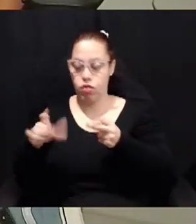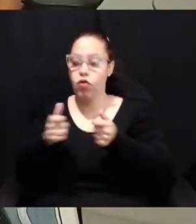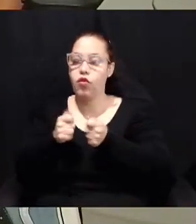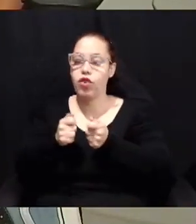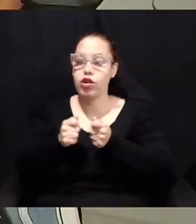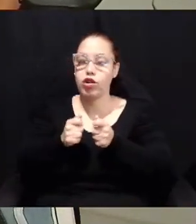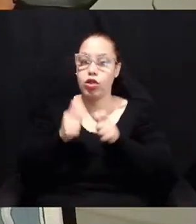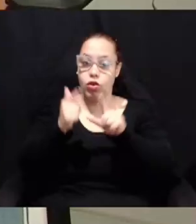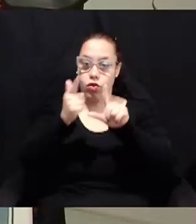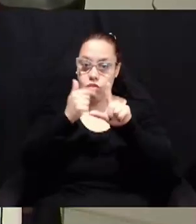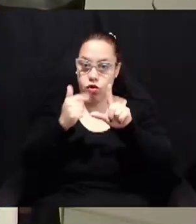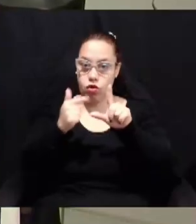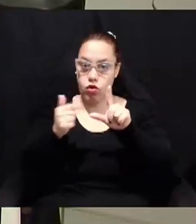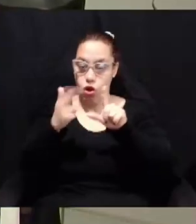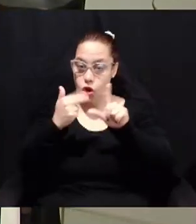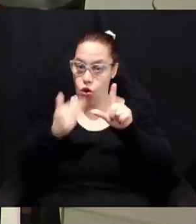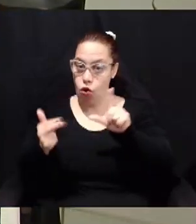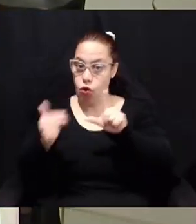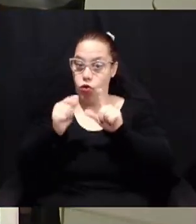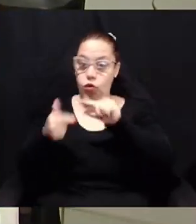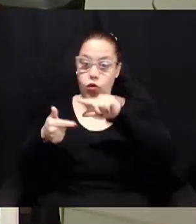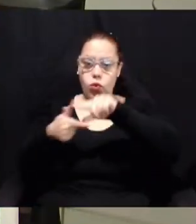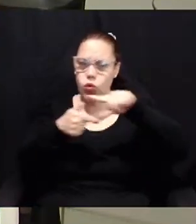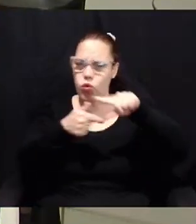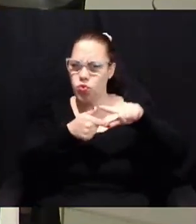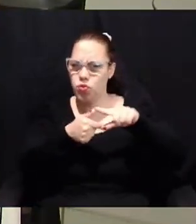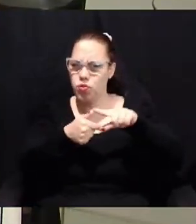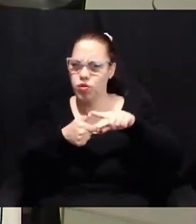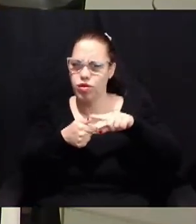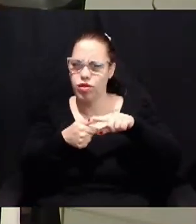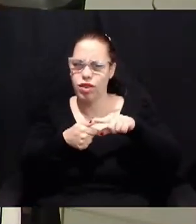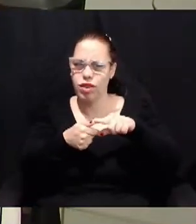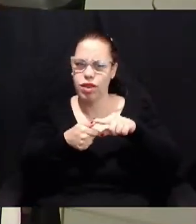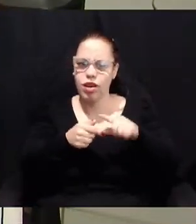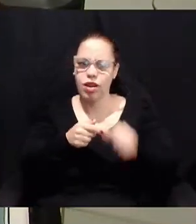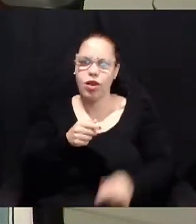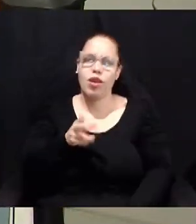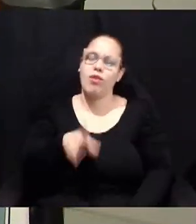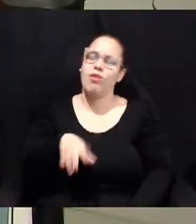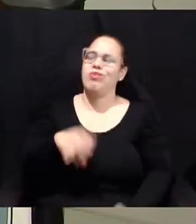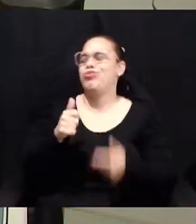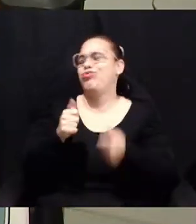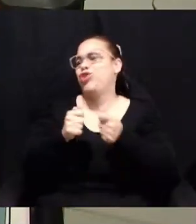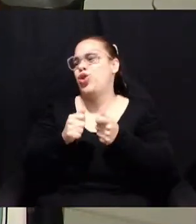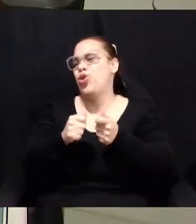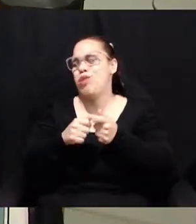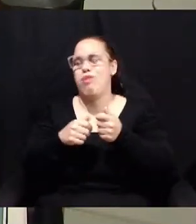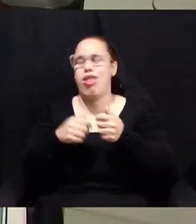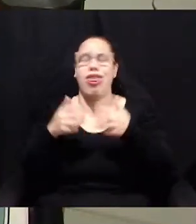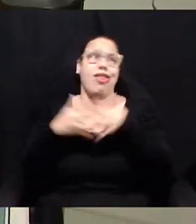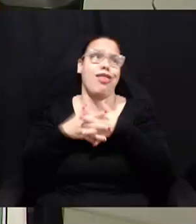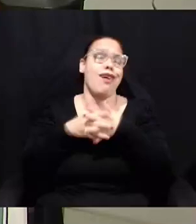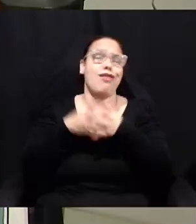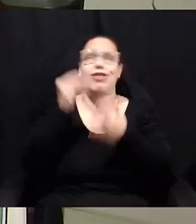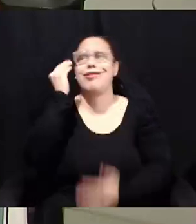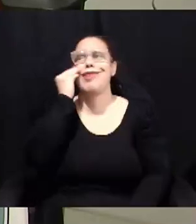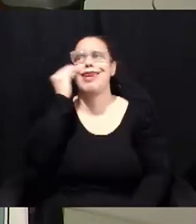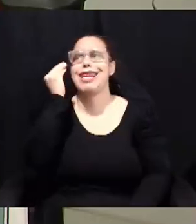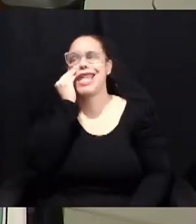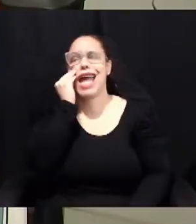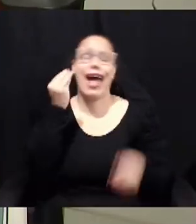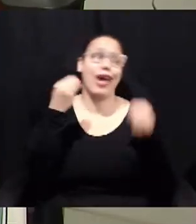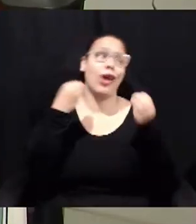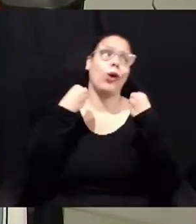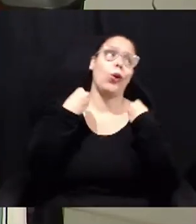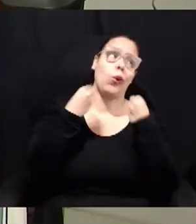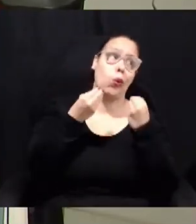que a gente faz e tal. E aí eu falei, gente, fazer um jogo dá muito trabalho, porque a gente vai ter que testar esse jogo, e como é que a gente vai testar, e a gente não tem